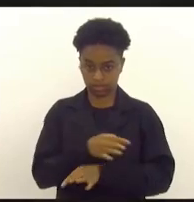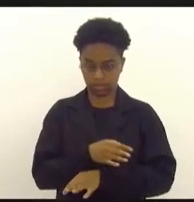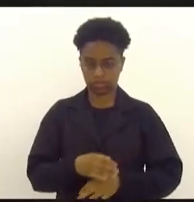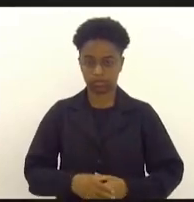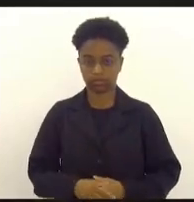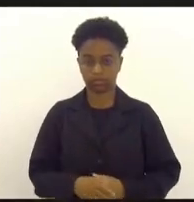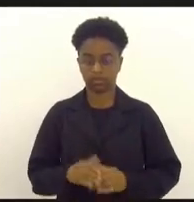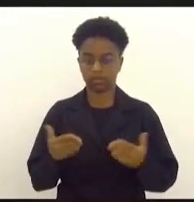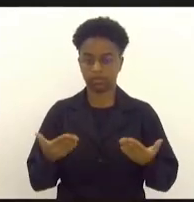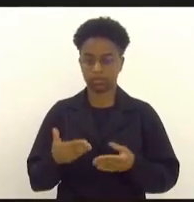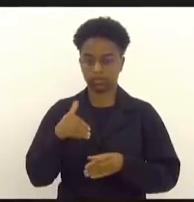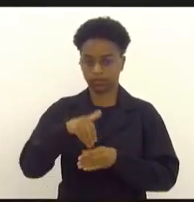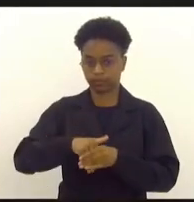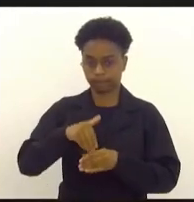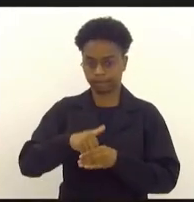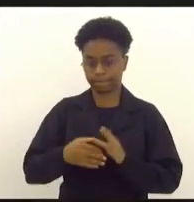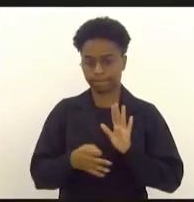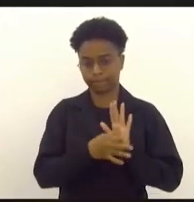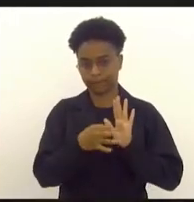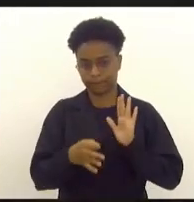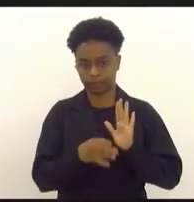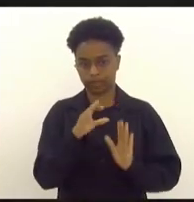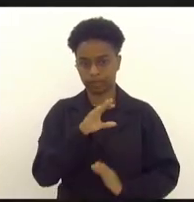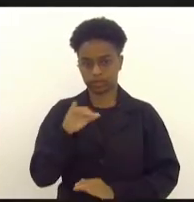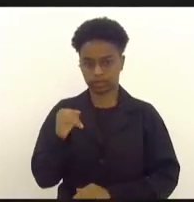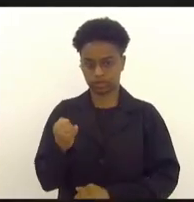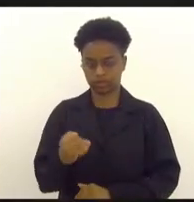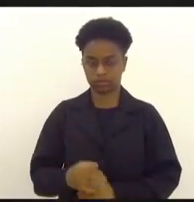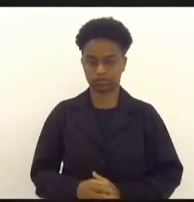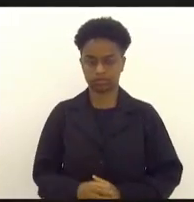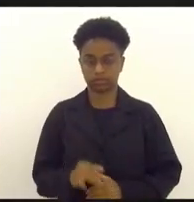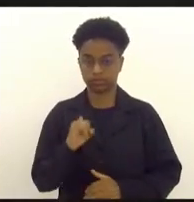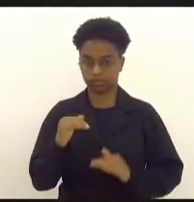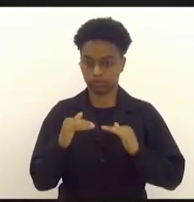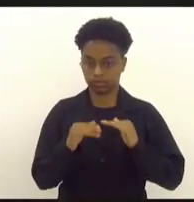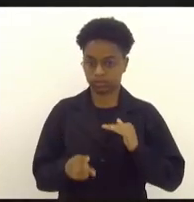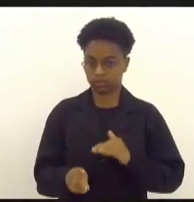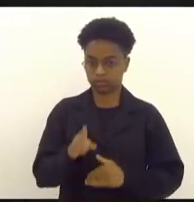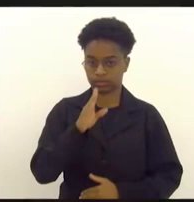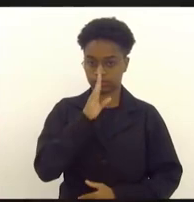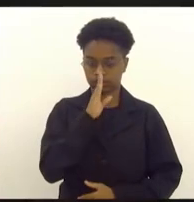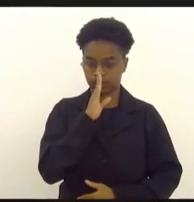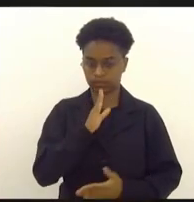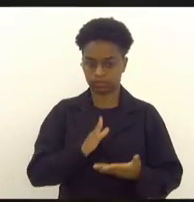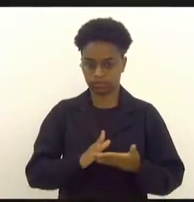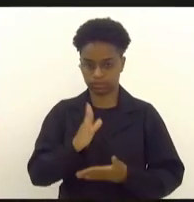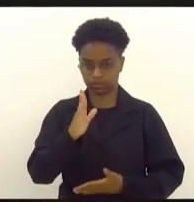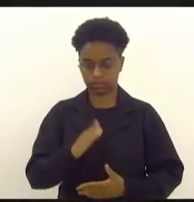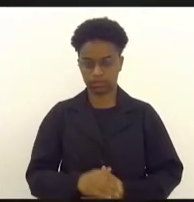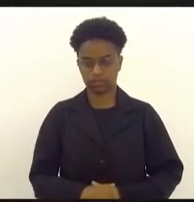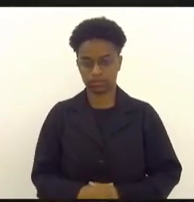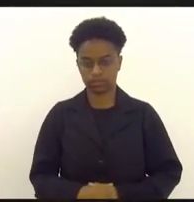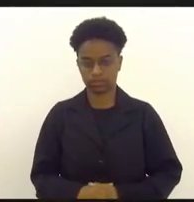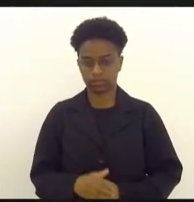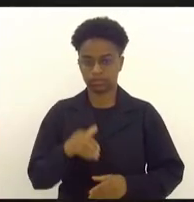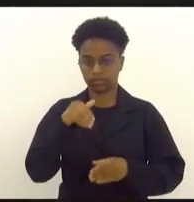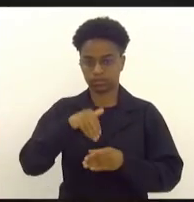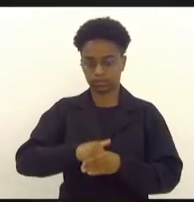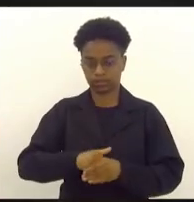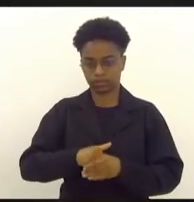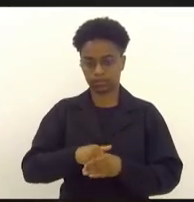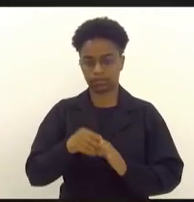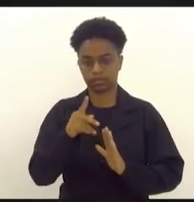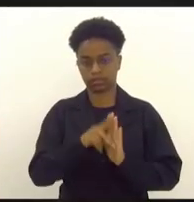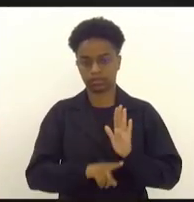em votação o parecer da ccj senhores que a própria Manias Como estão aprovado em votação